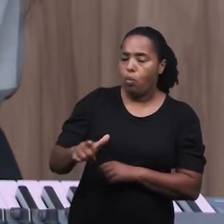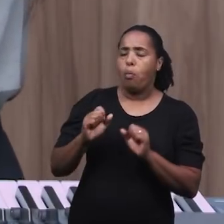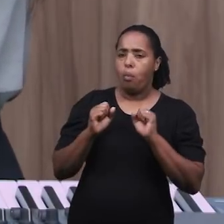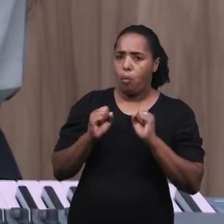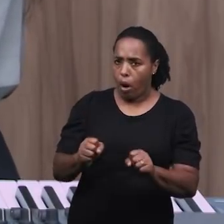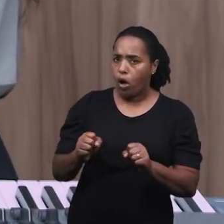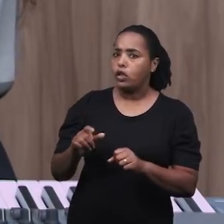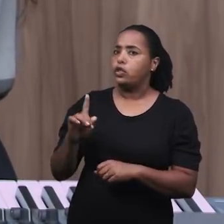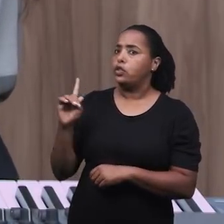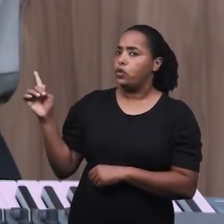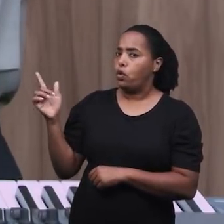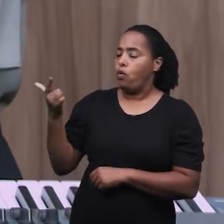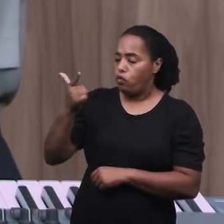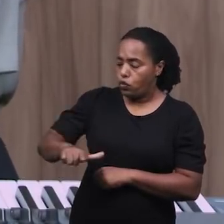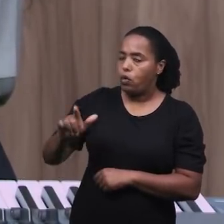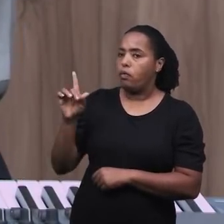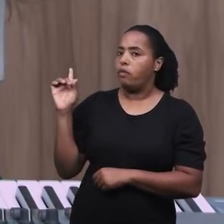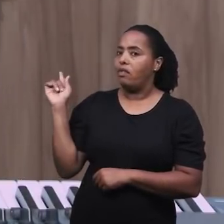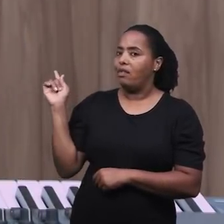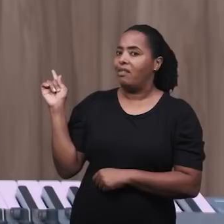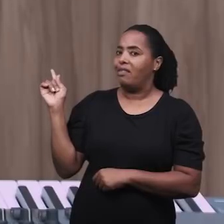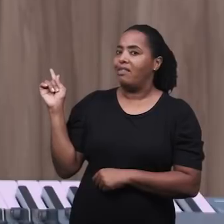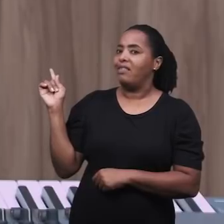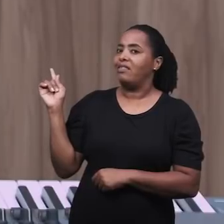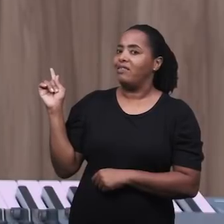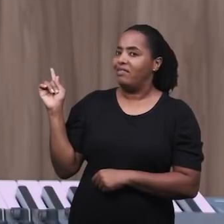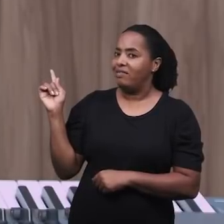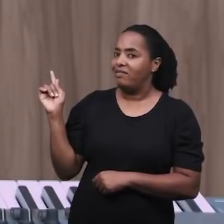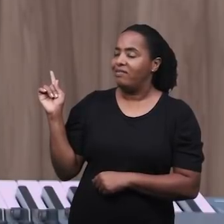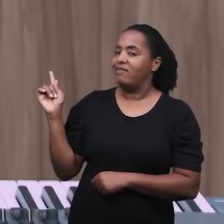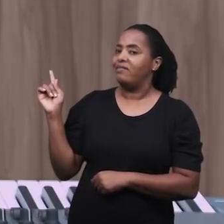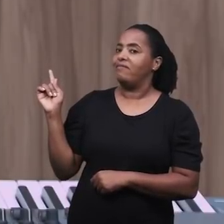quiser. Sol, aí faz o Ré. A tua.